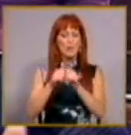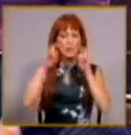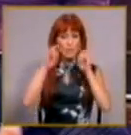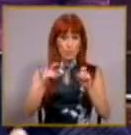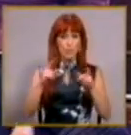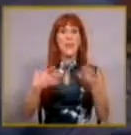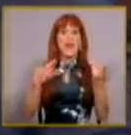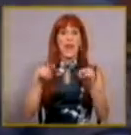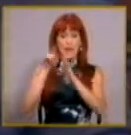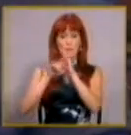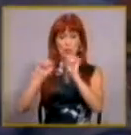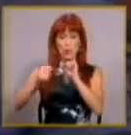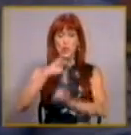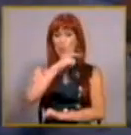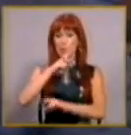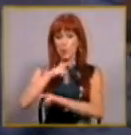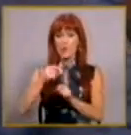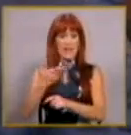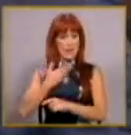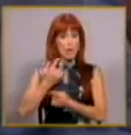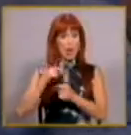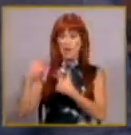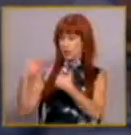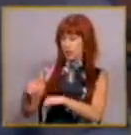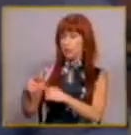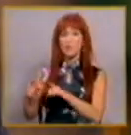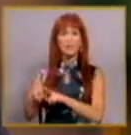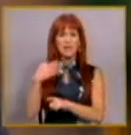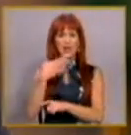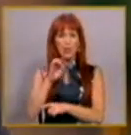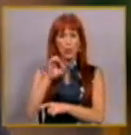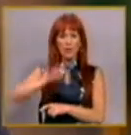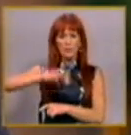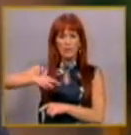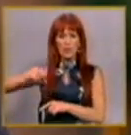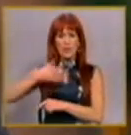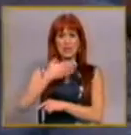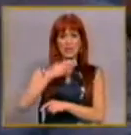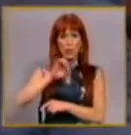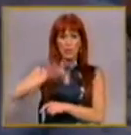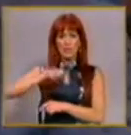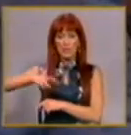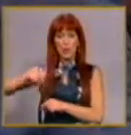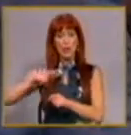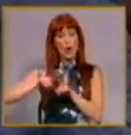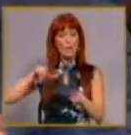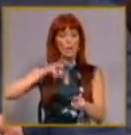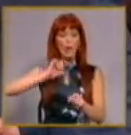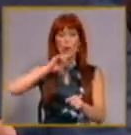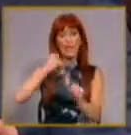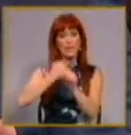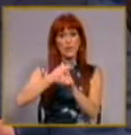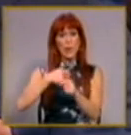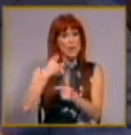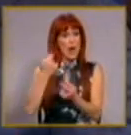esse memorando, com esse compromisso de uma dívida que nós contraímos, de 78 mil milhões de euros que nós contraímos para que o país pudesse funcionar, é o dinheiro que temos